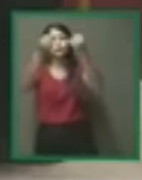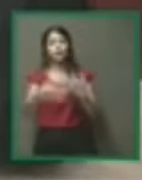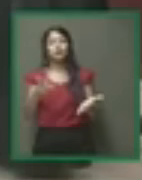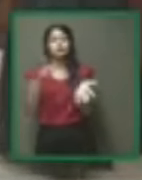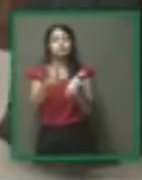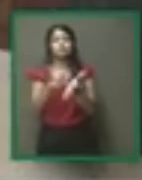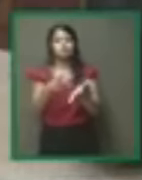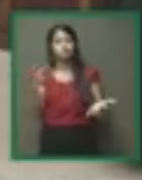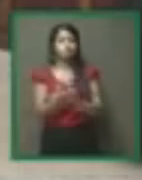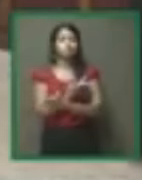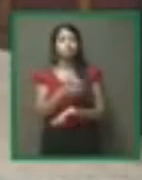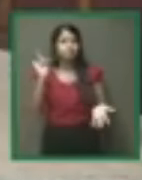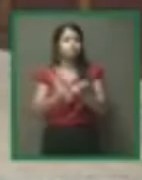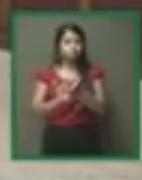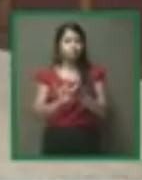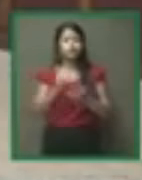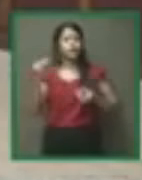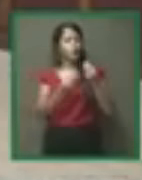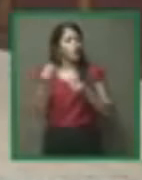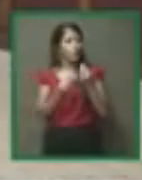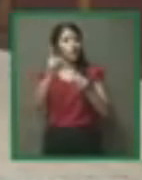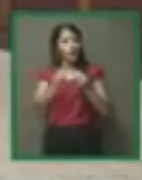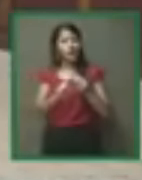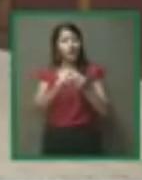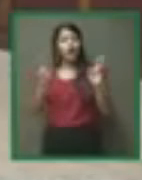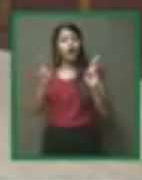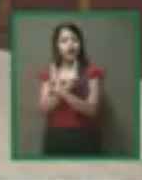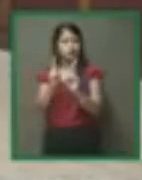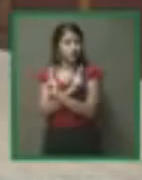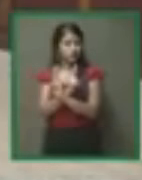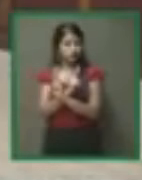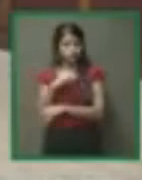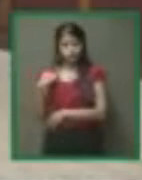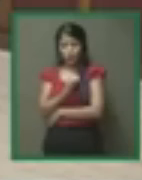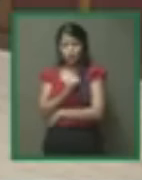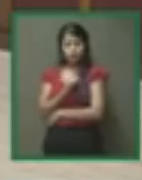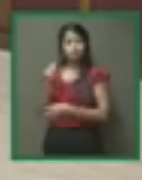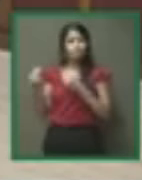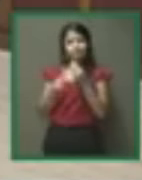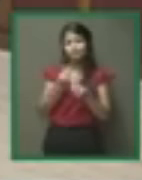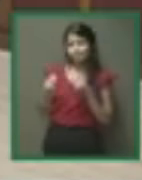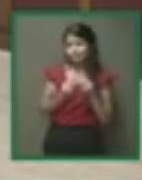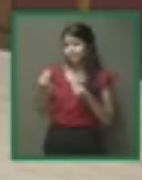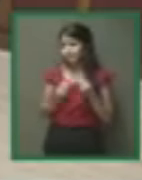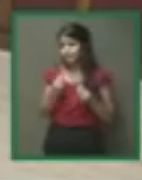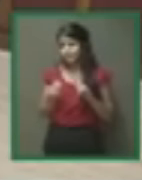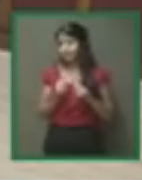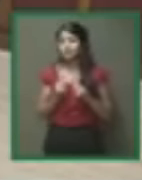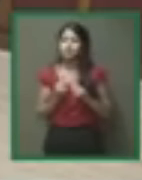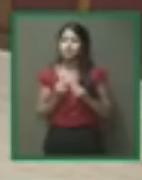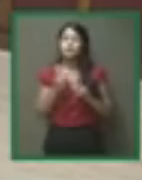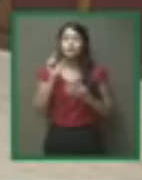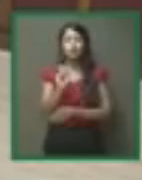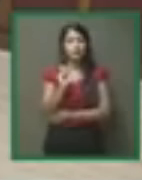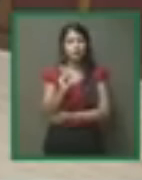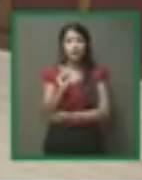verdade dos fatos, de como que se deu esse relacionamento, de como que ele foi conduzido, né,